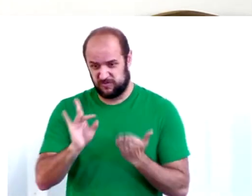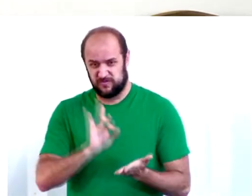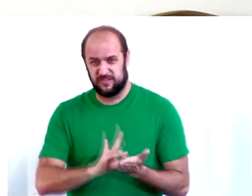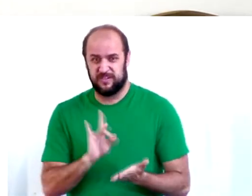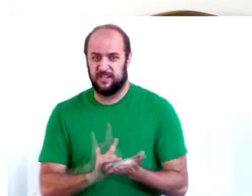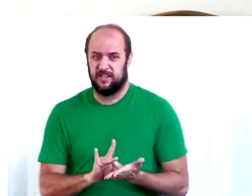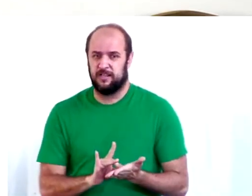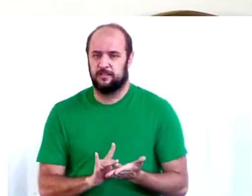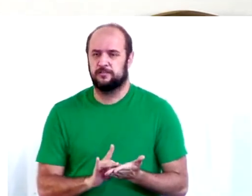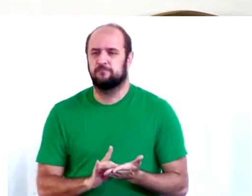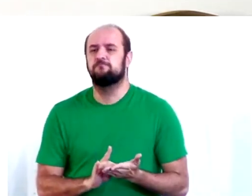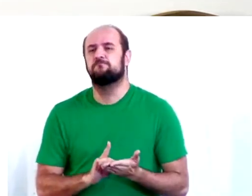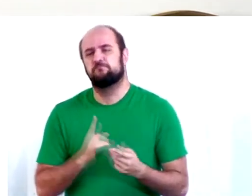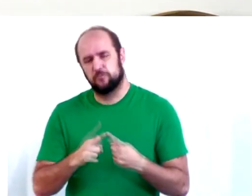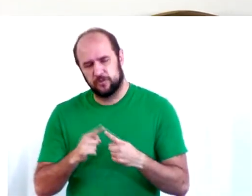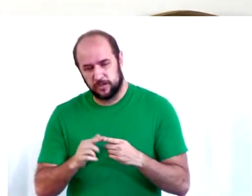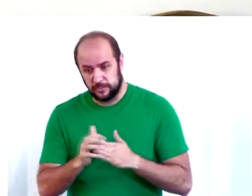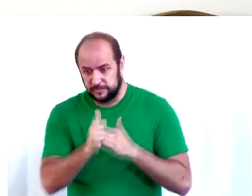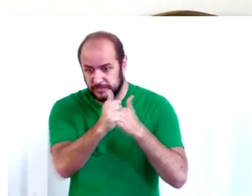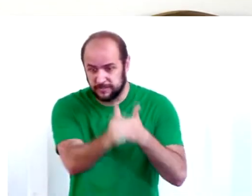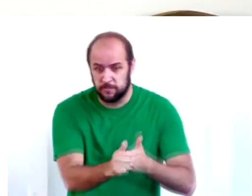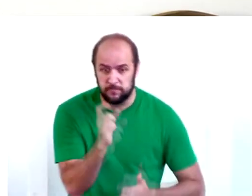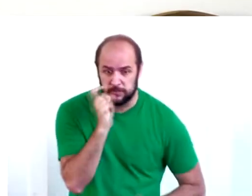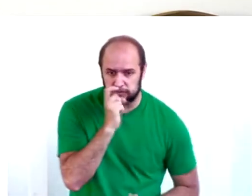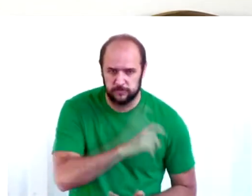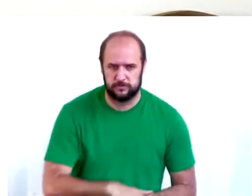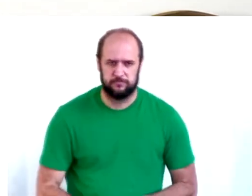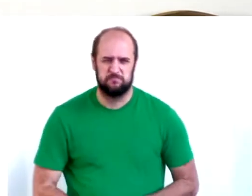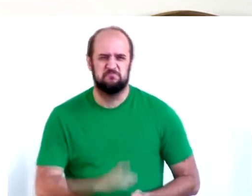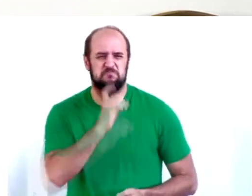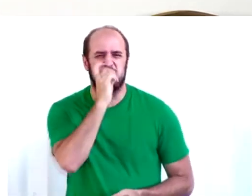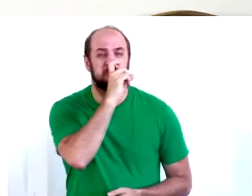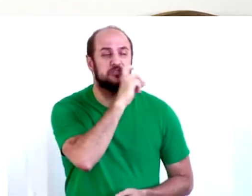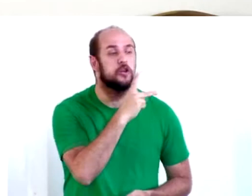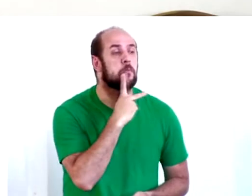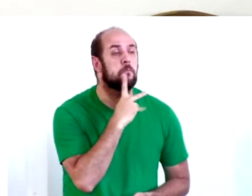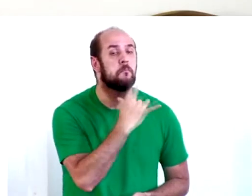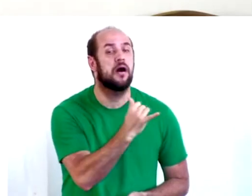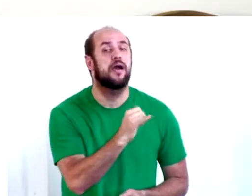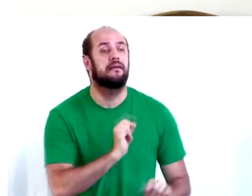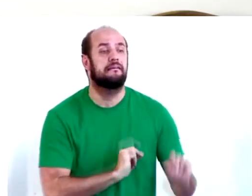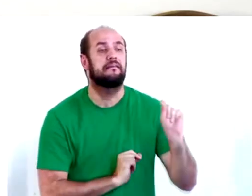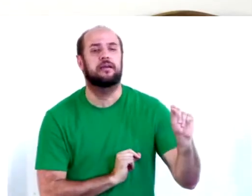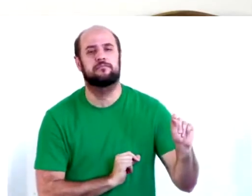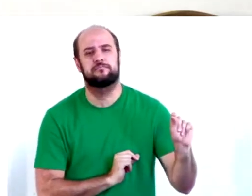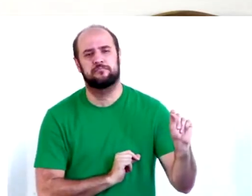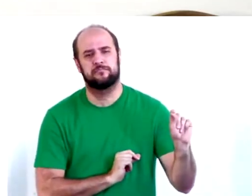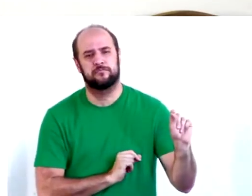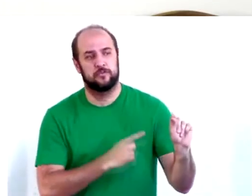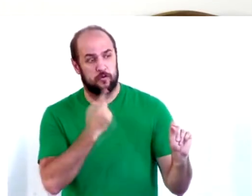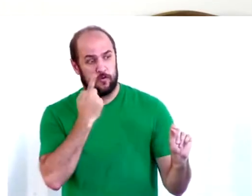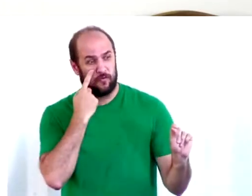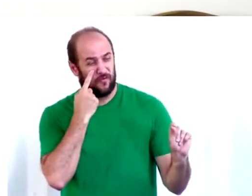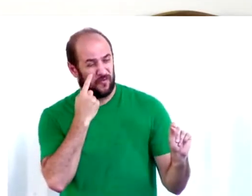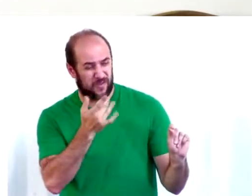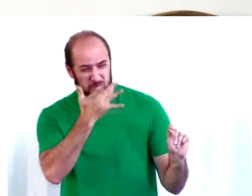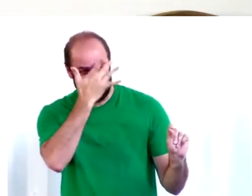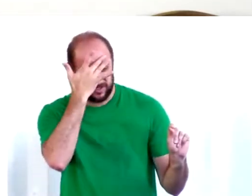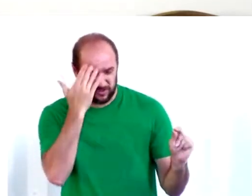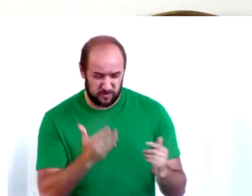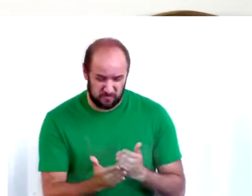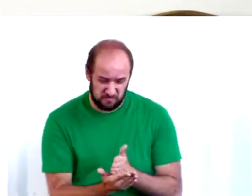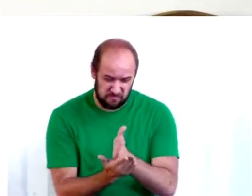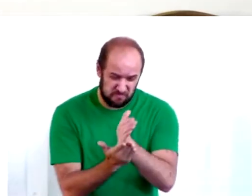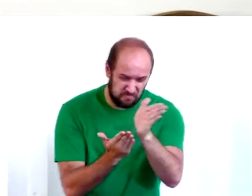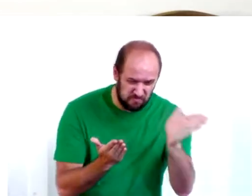mentira. Quem é o pai da mentira? Todas as vezes que nós vemos alguém se desviando da palavra de Deus,